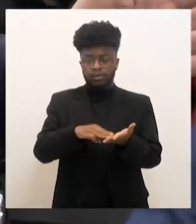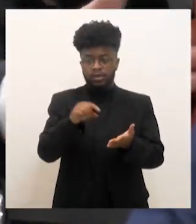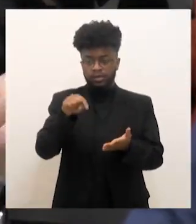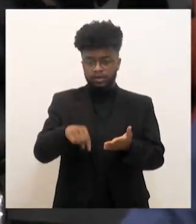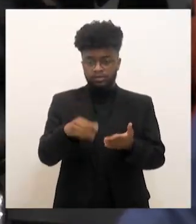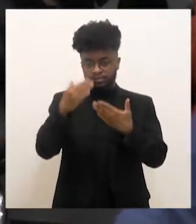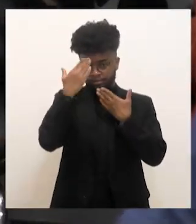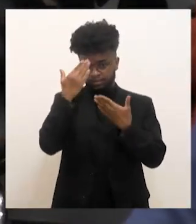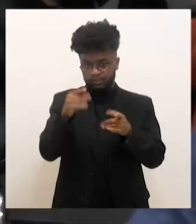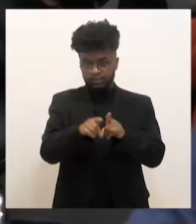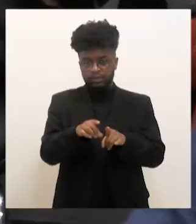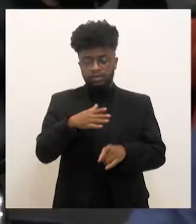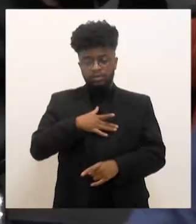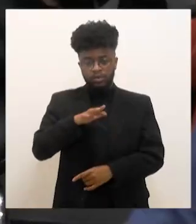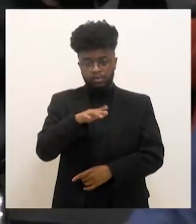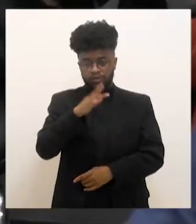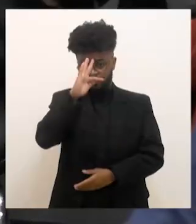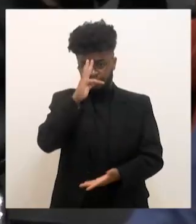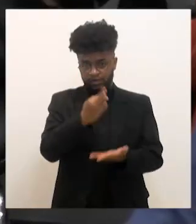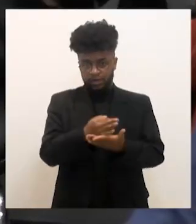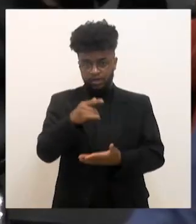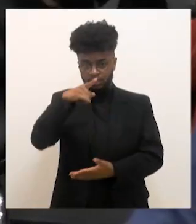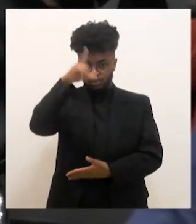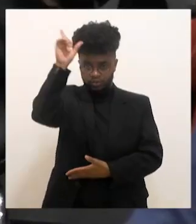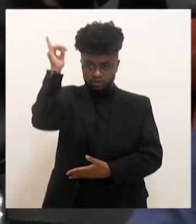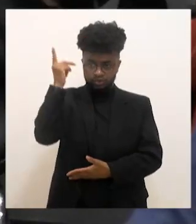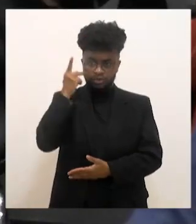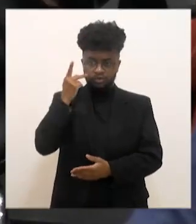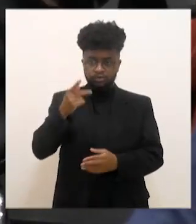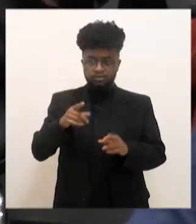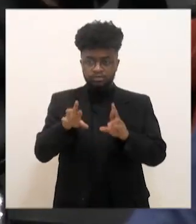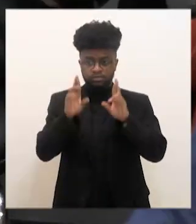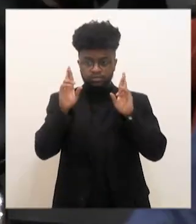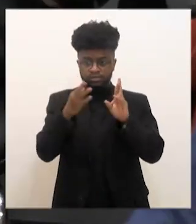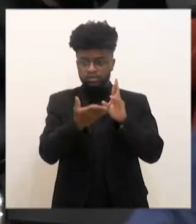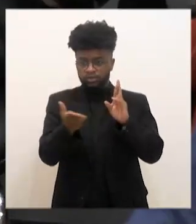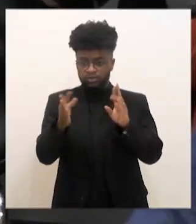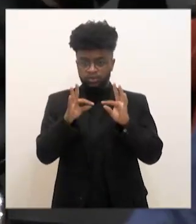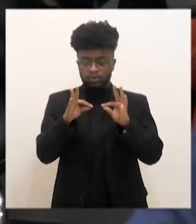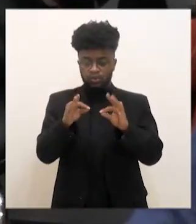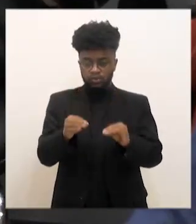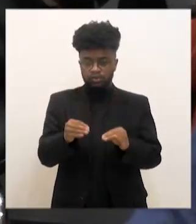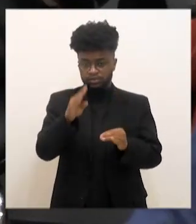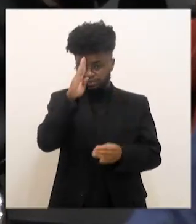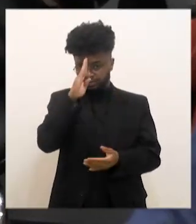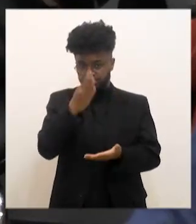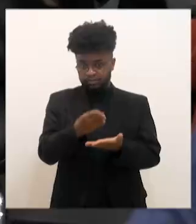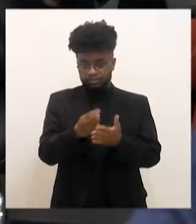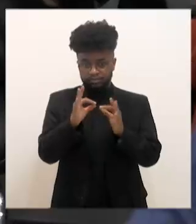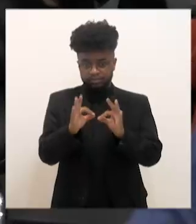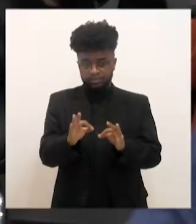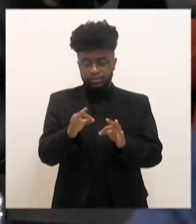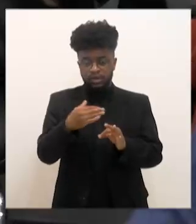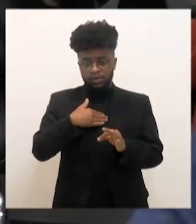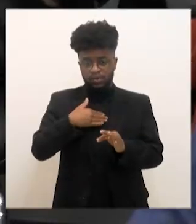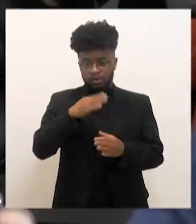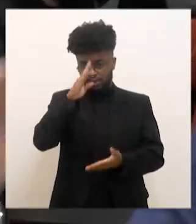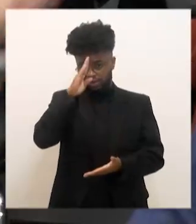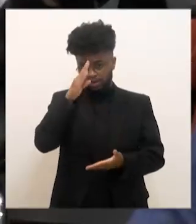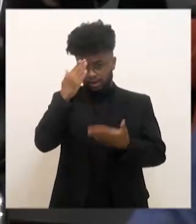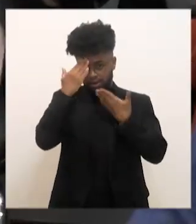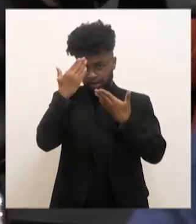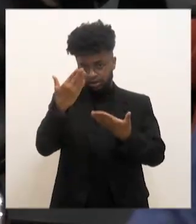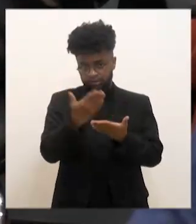meu irmão de fé, Luiz Paulo, sejam todos credores da minha mais genuína gratidão. Muito obrigado, Não,